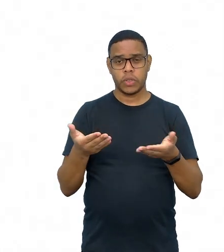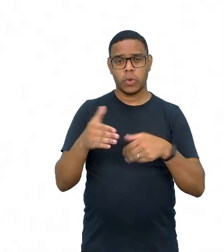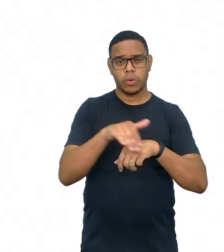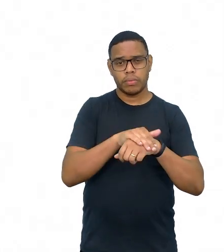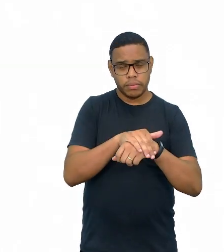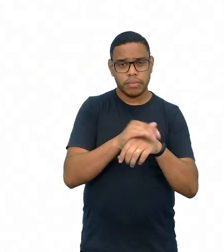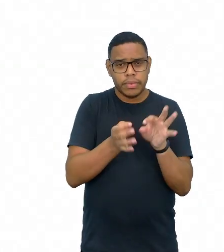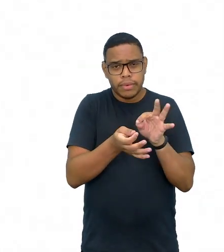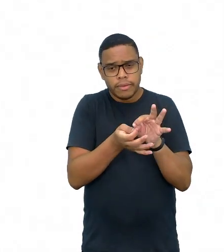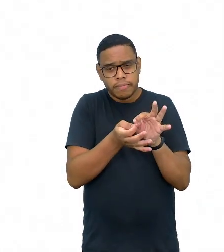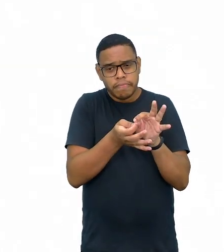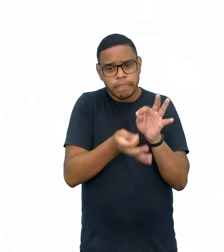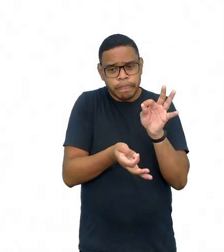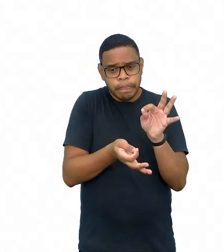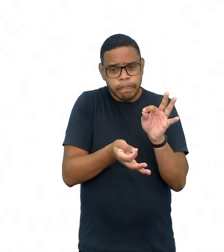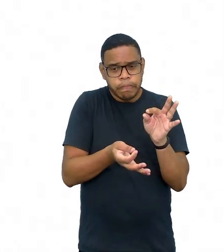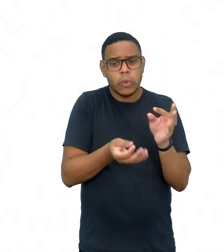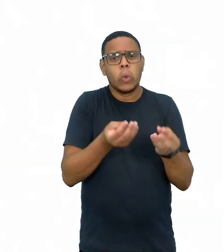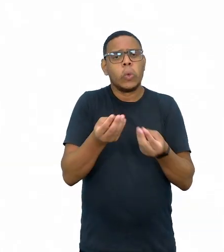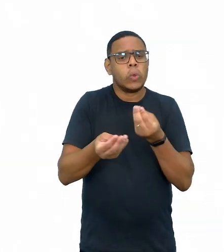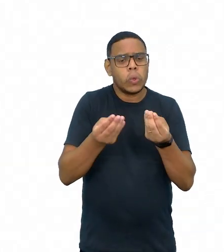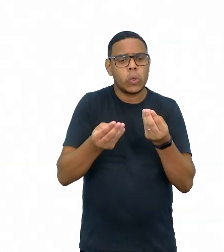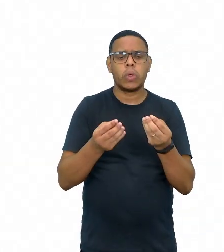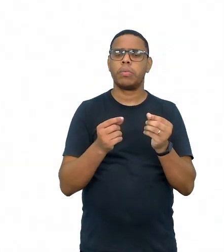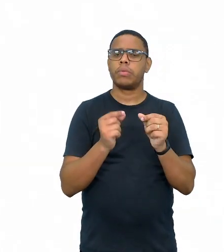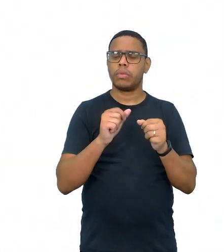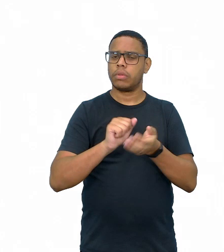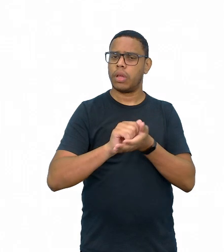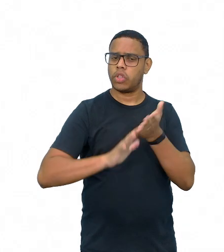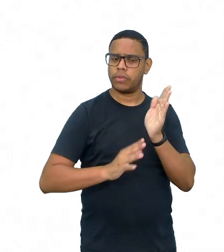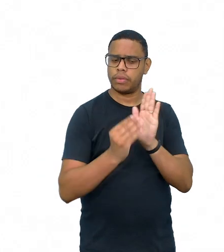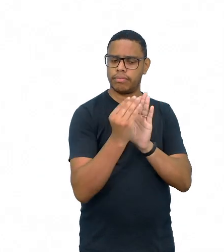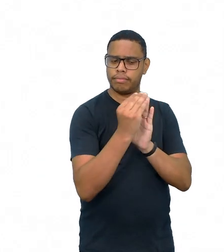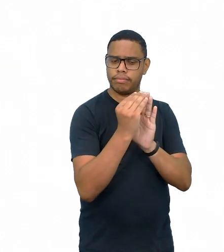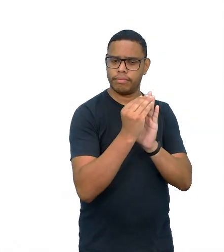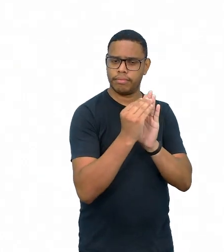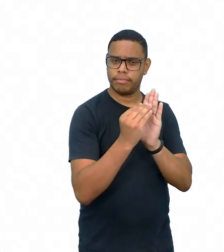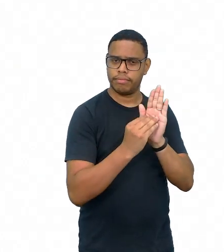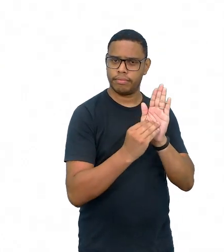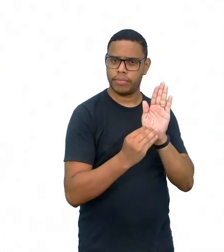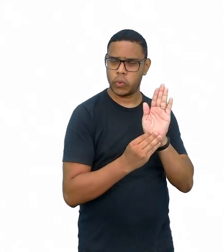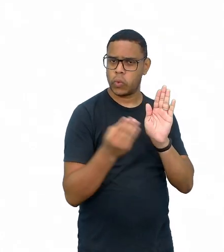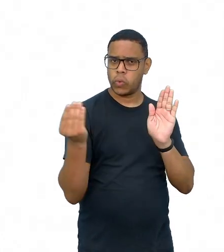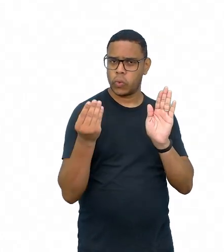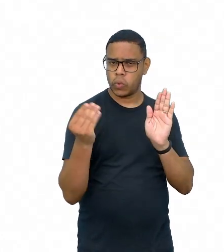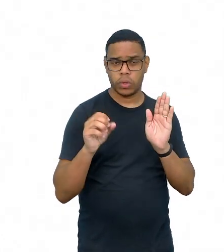discussão de como eu posso introduzir as atividades presentes aí da